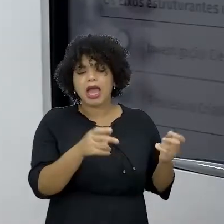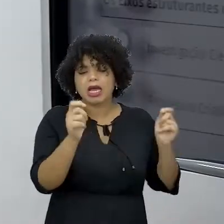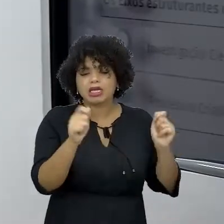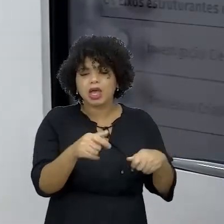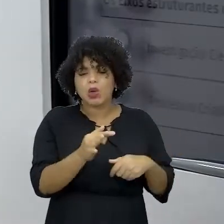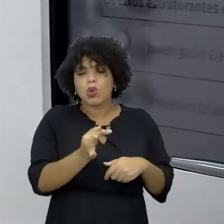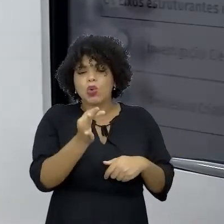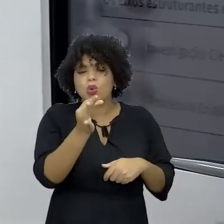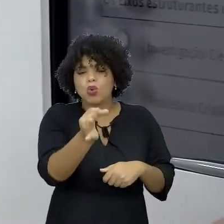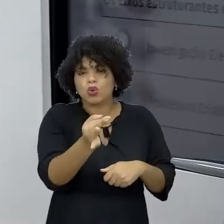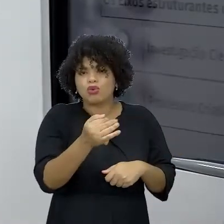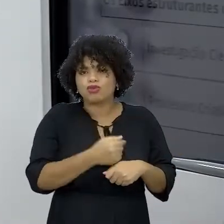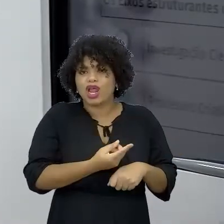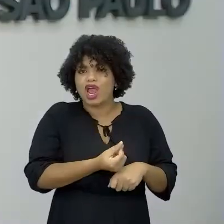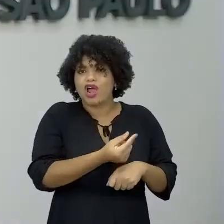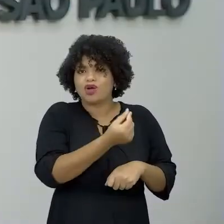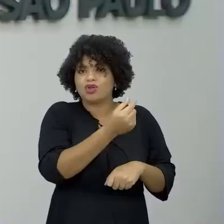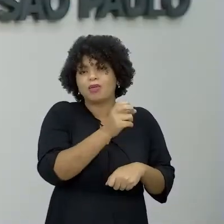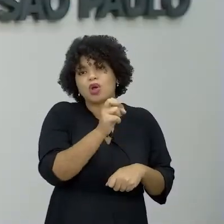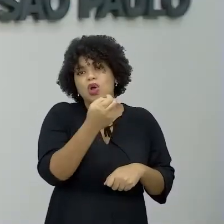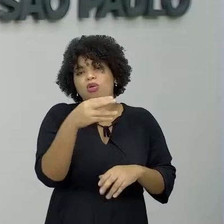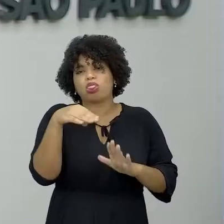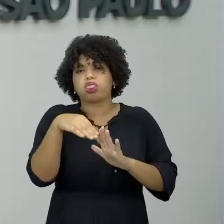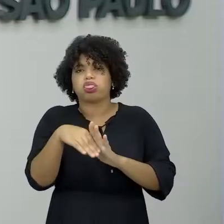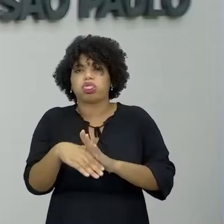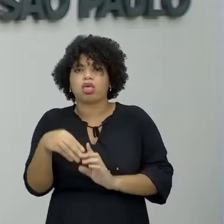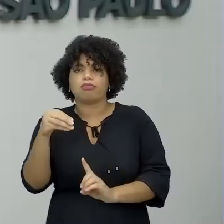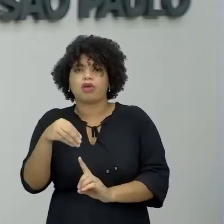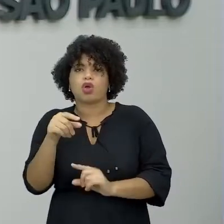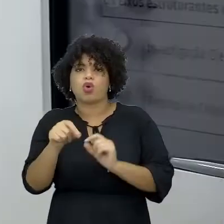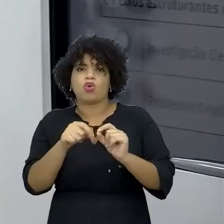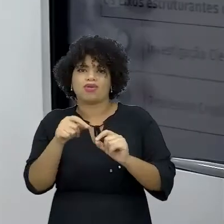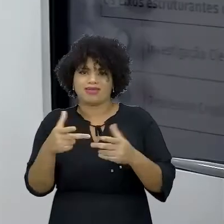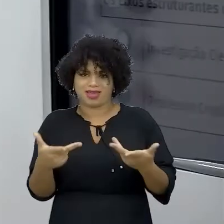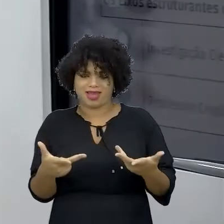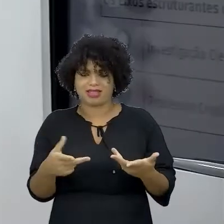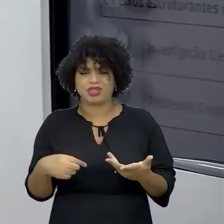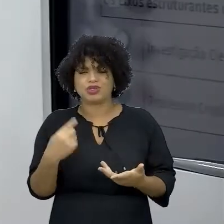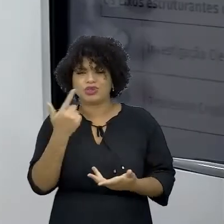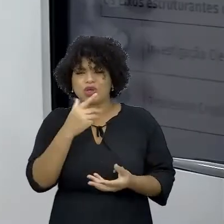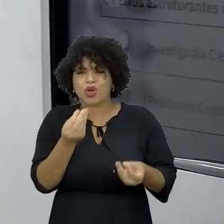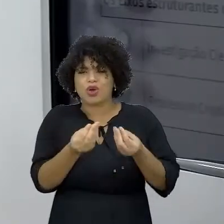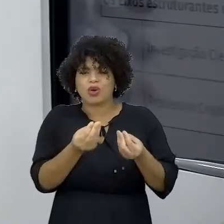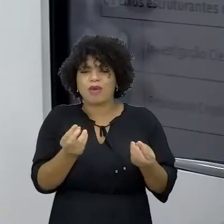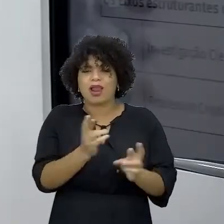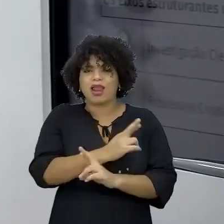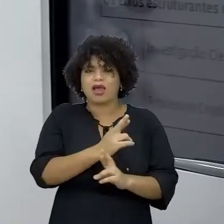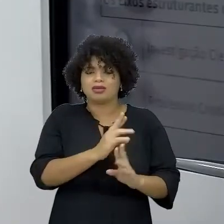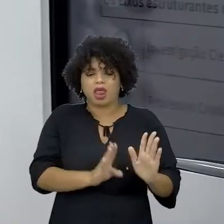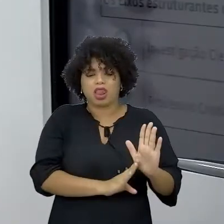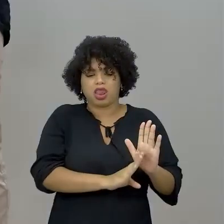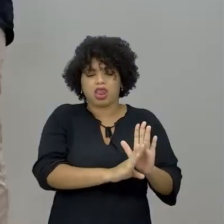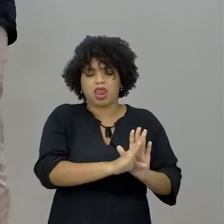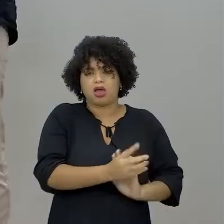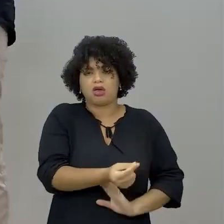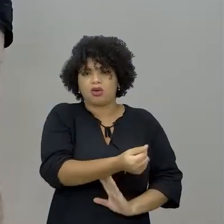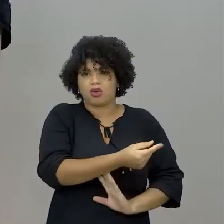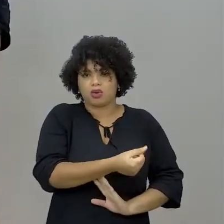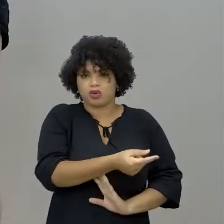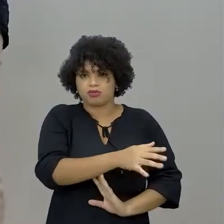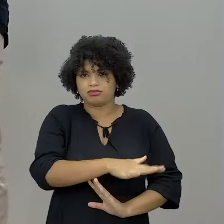E suas vulnerabilidades também. Sim. Daquela região. E como que nós vamos conciliar um crescimento econômico daquela